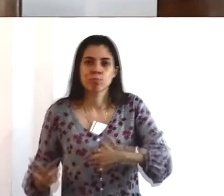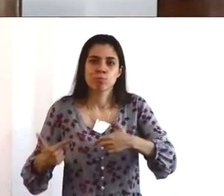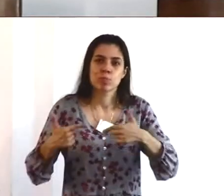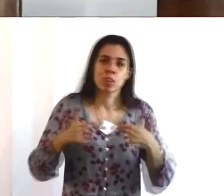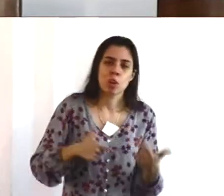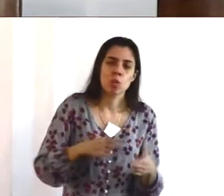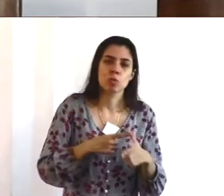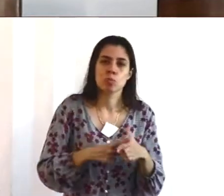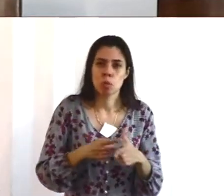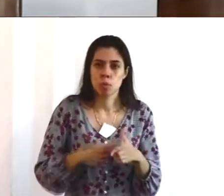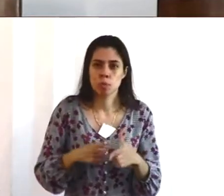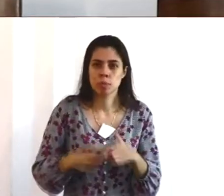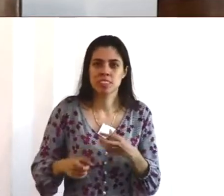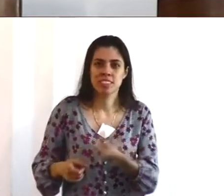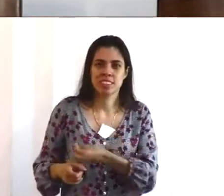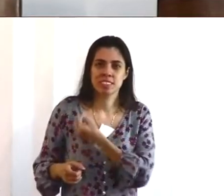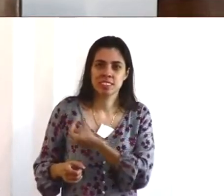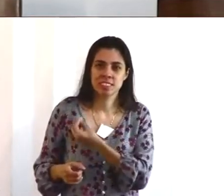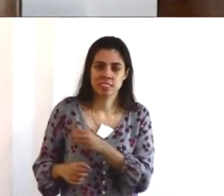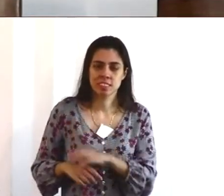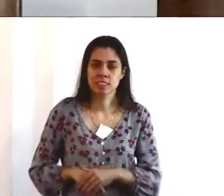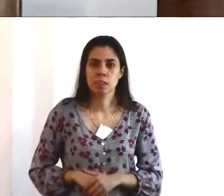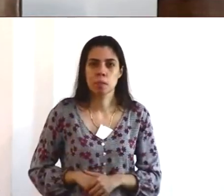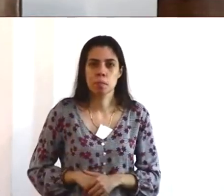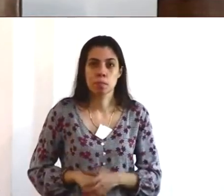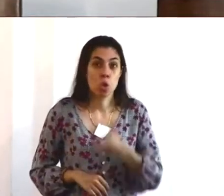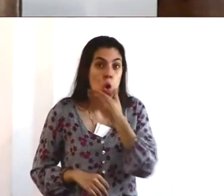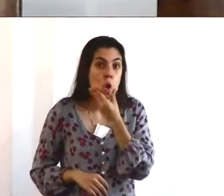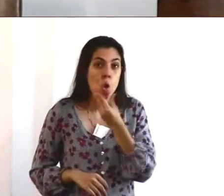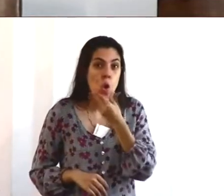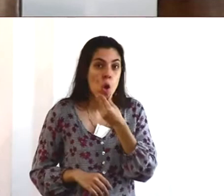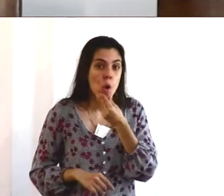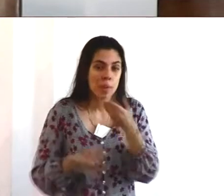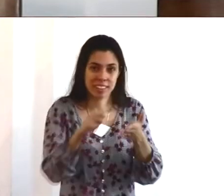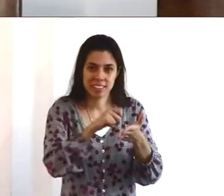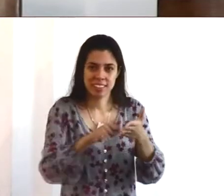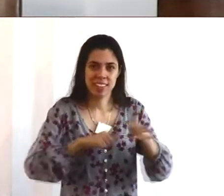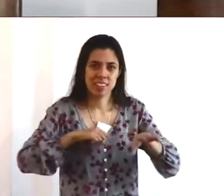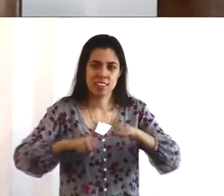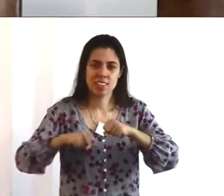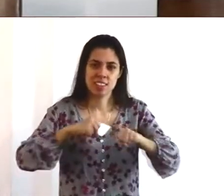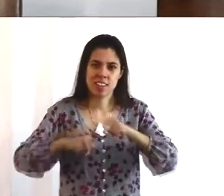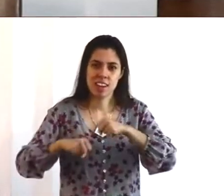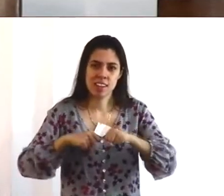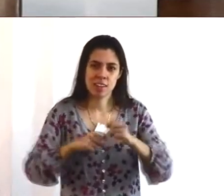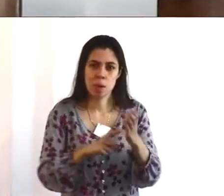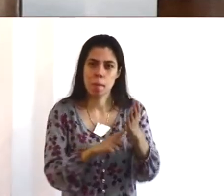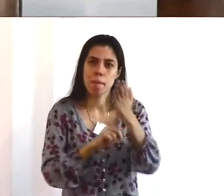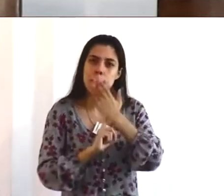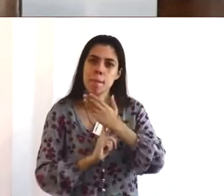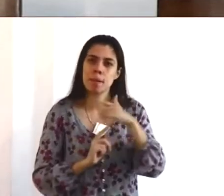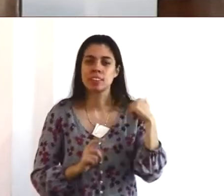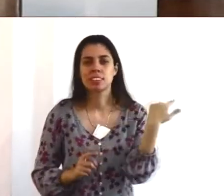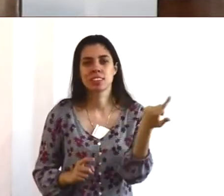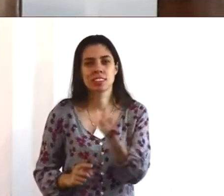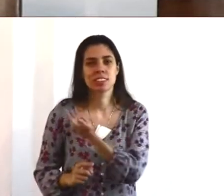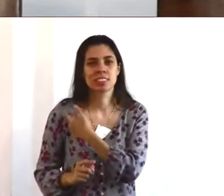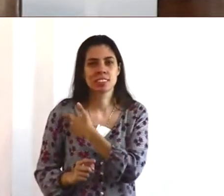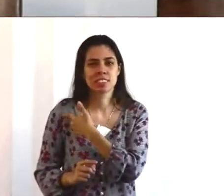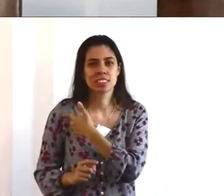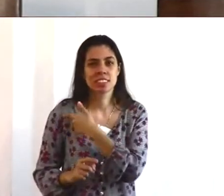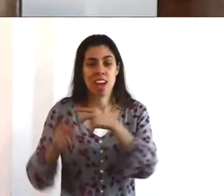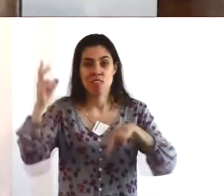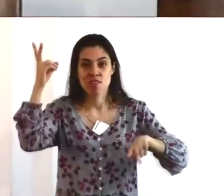vida. O salmista vai nos colocar dentro desse cenário. O salmista vai mostrar para nós que a vitória que ele